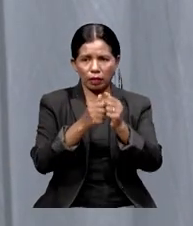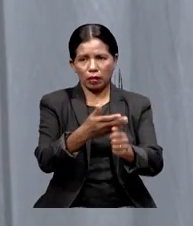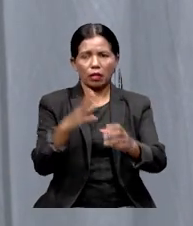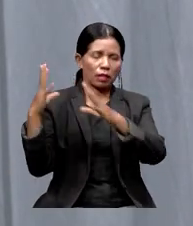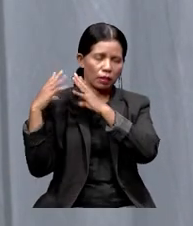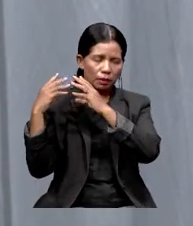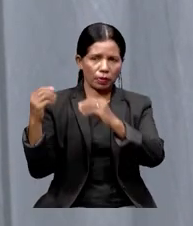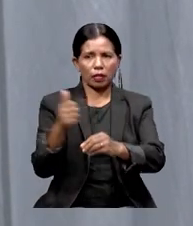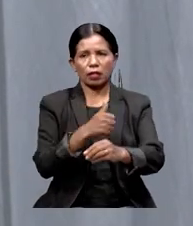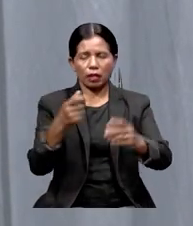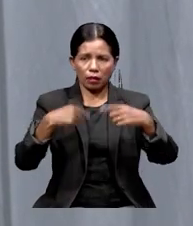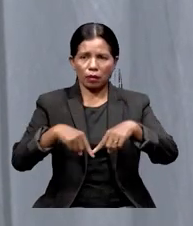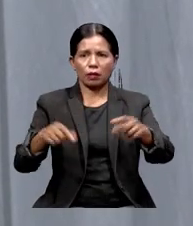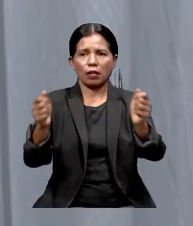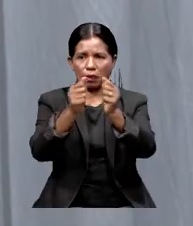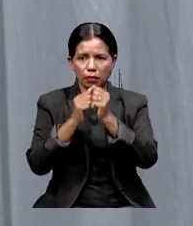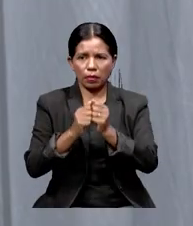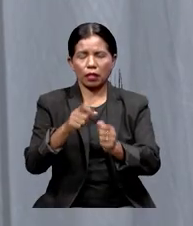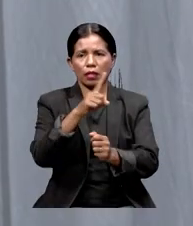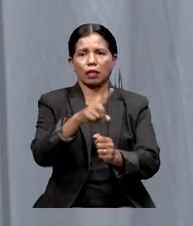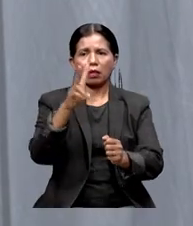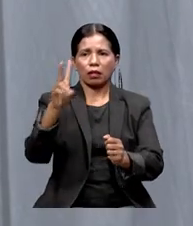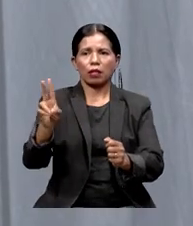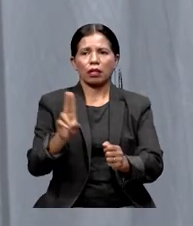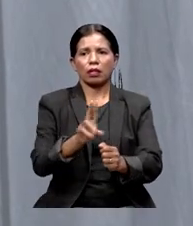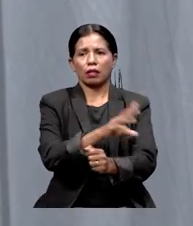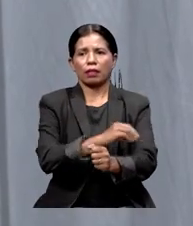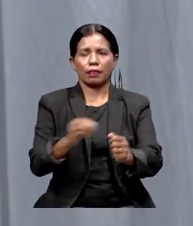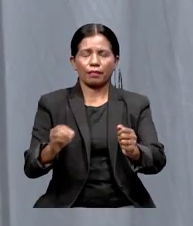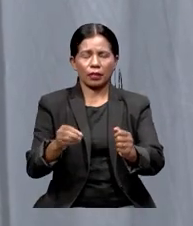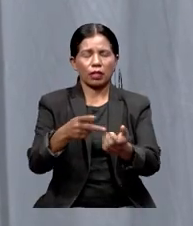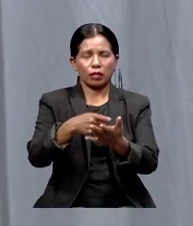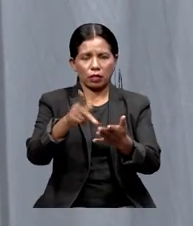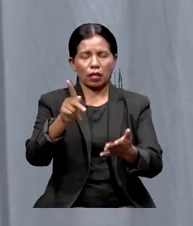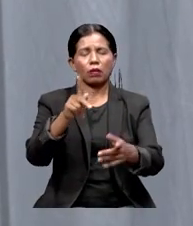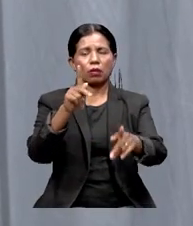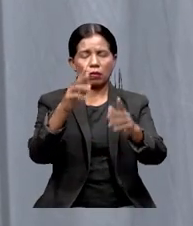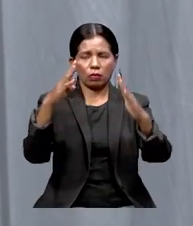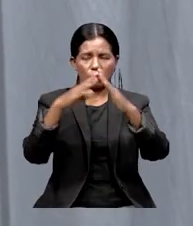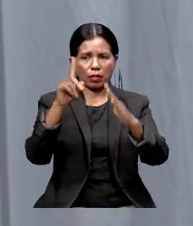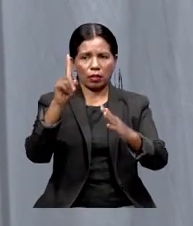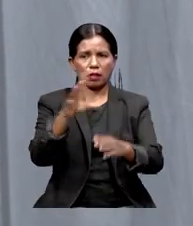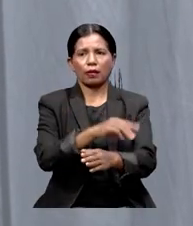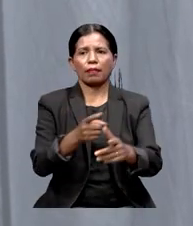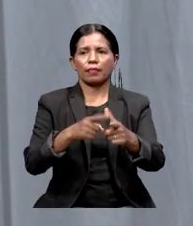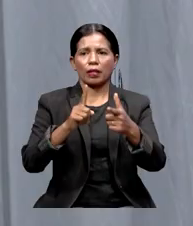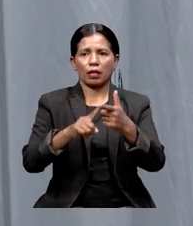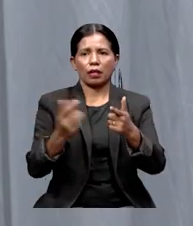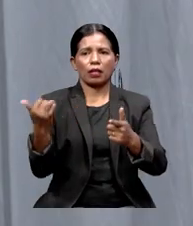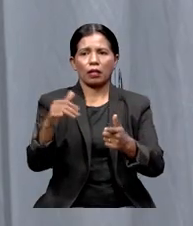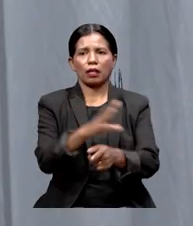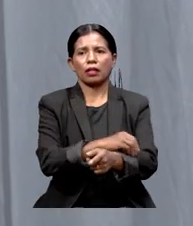se barra no urbano, se barra muito, e da rua, aluga uma ida. Não espera, né? Se barra muito, e da rua, aluga uma ida, a turunê, o